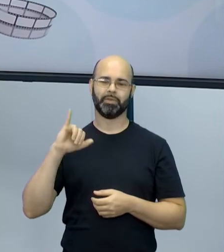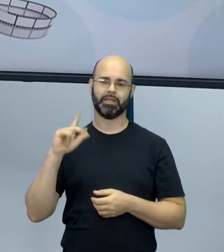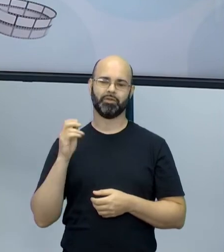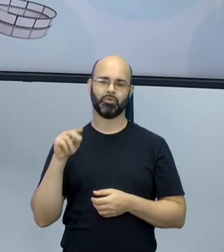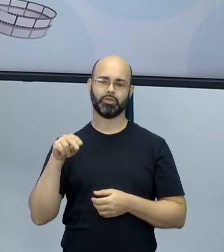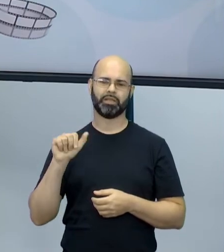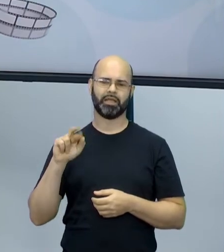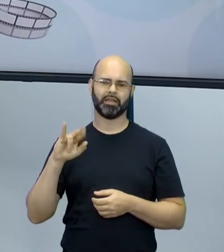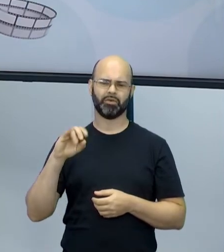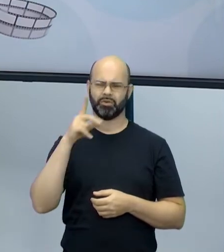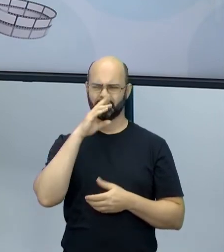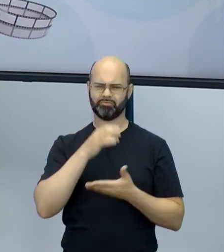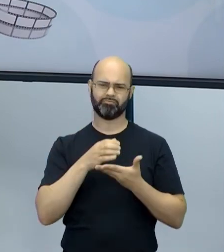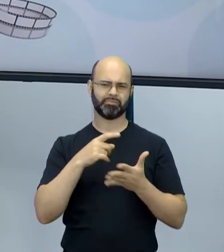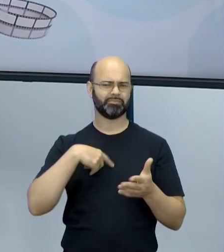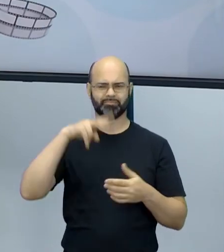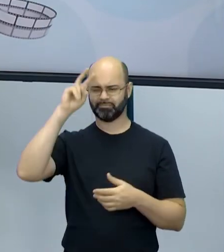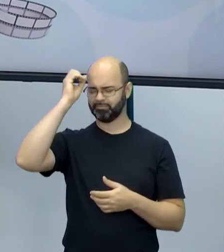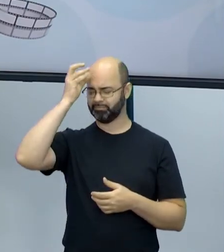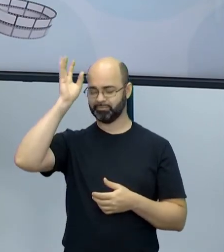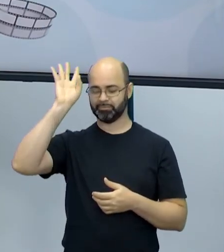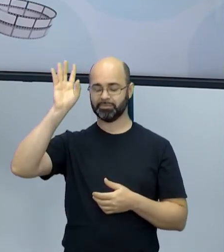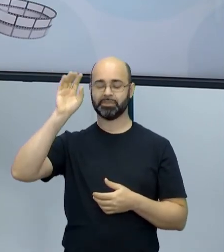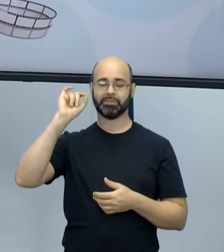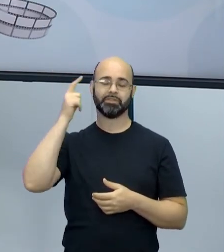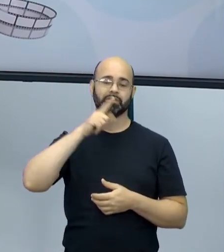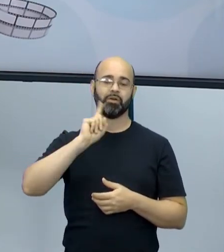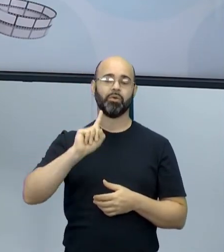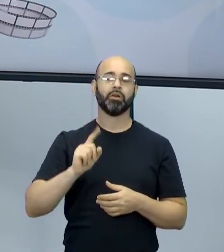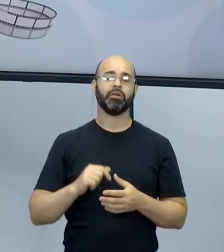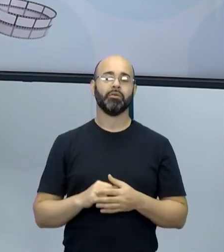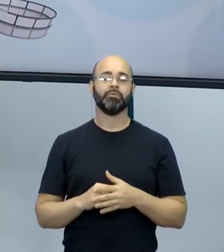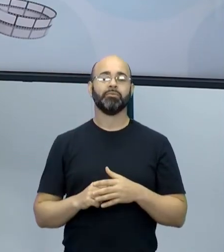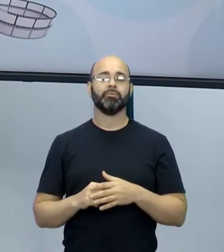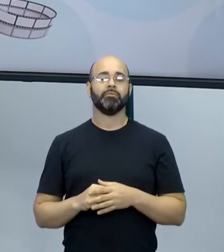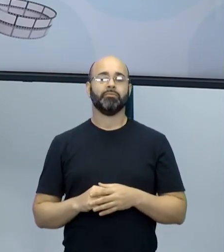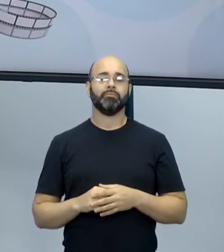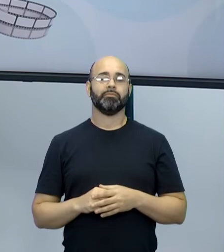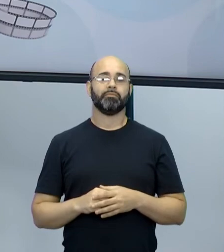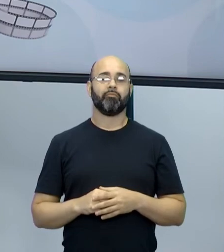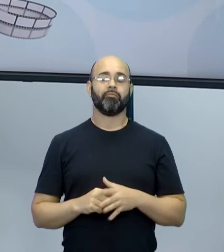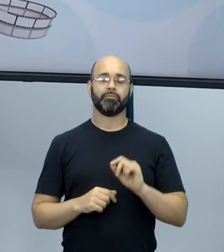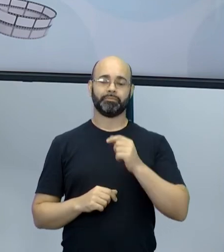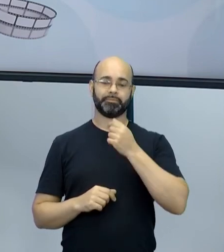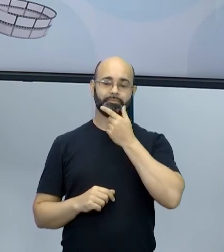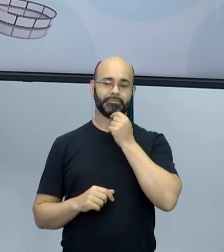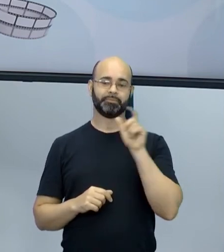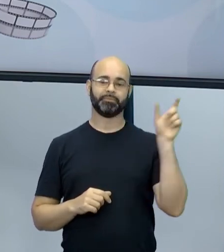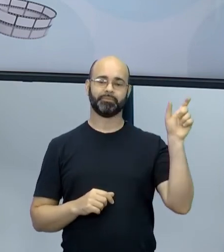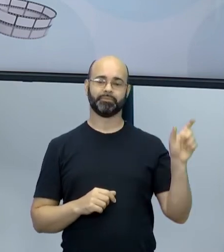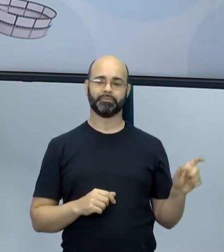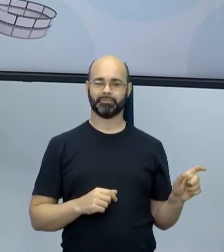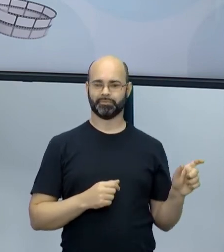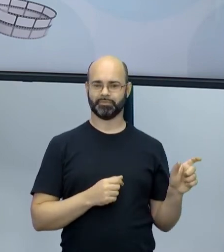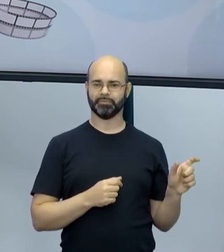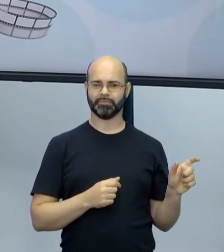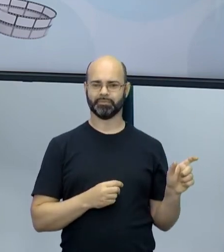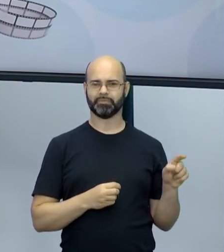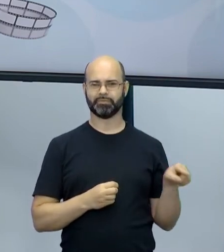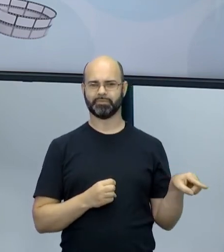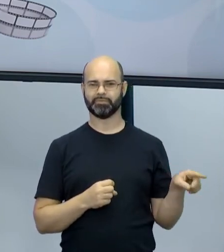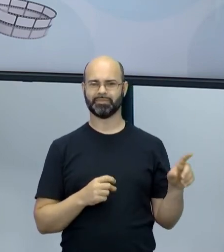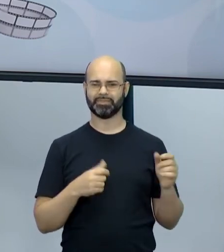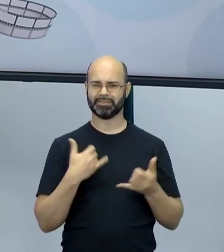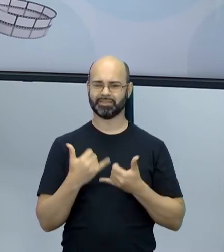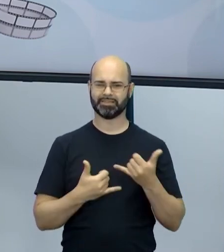indicado também. Minha cabeça está meio confusa. Mas Quem Quer Ser um Milionário tem a história de um personagem que ele está jogando aquele